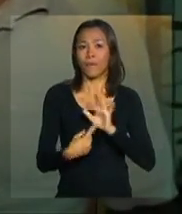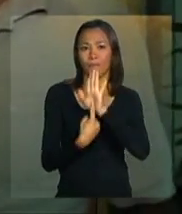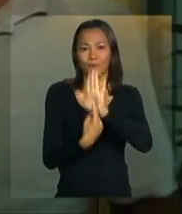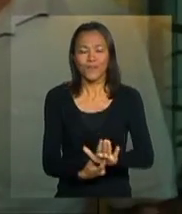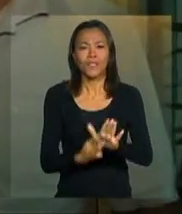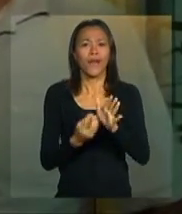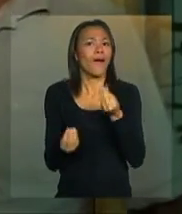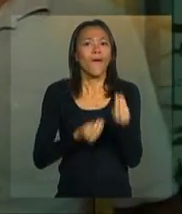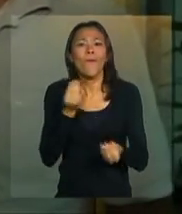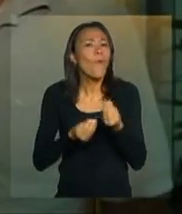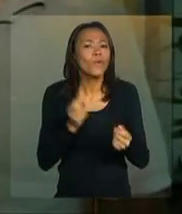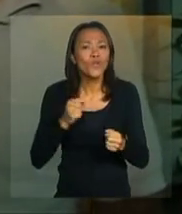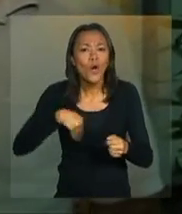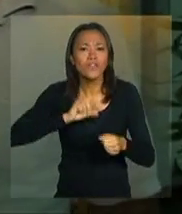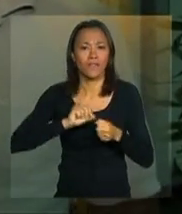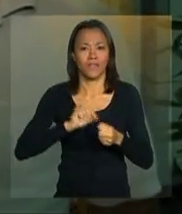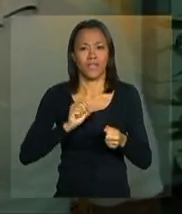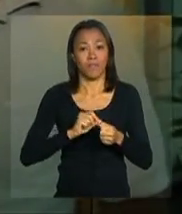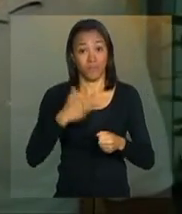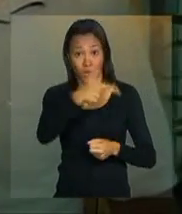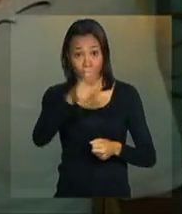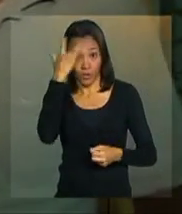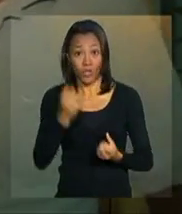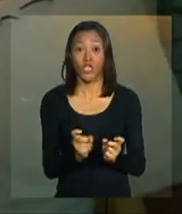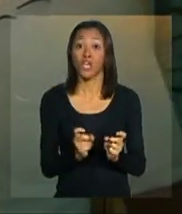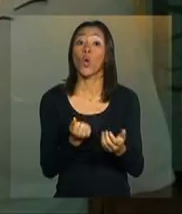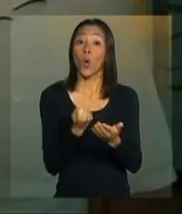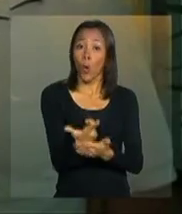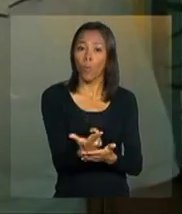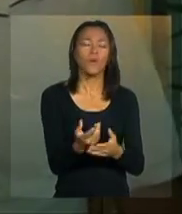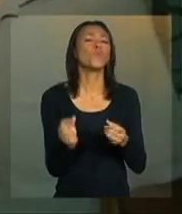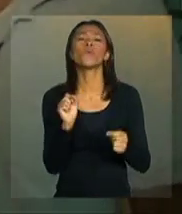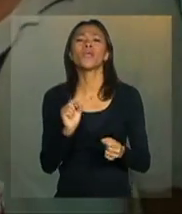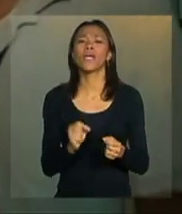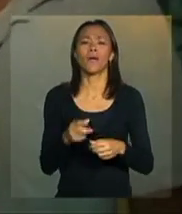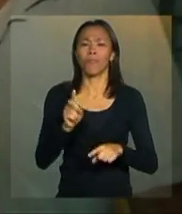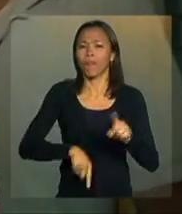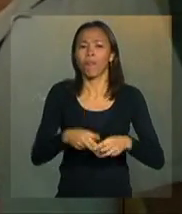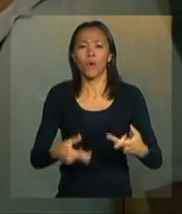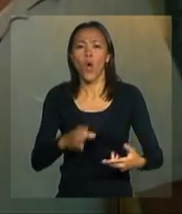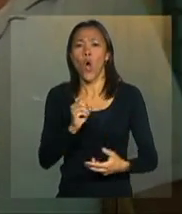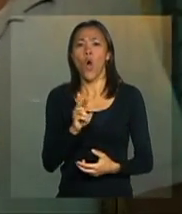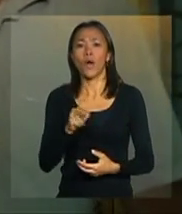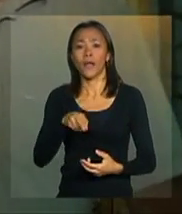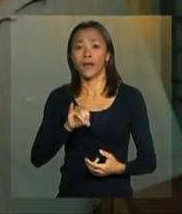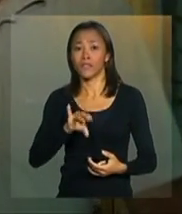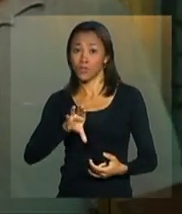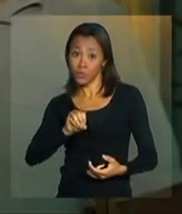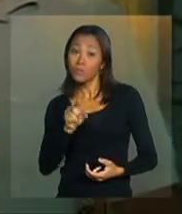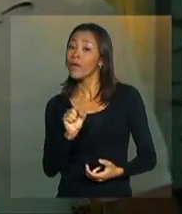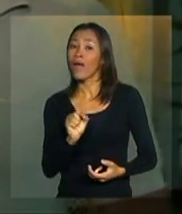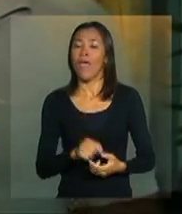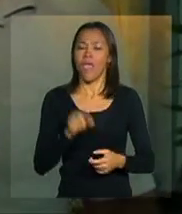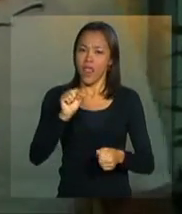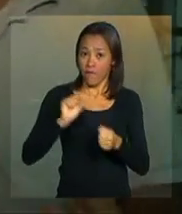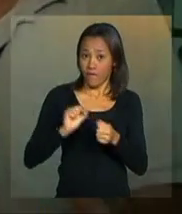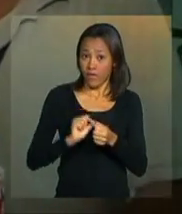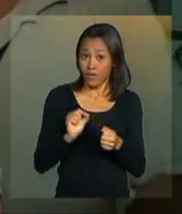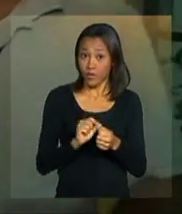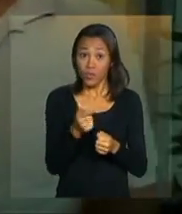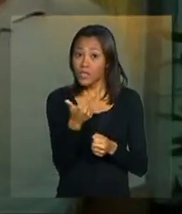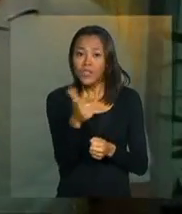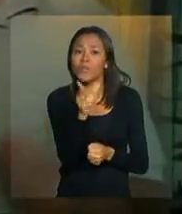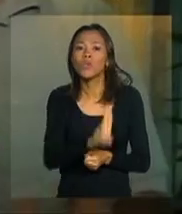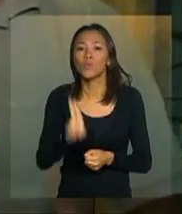fruto do nosso trabalho, né, para os consumidores. Explica pra gente o que é um produto orgânico. O produto orgânico, ele é produzido sem